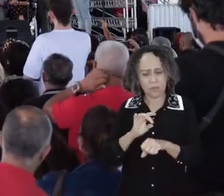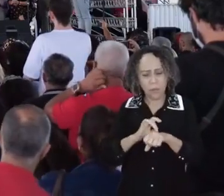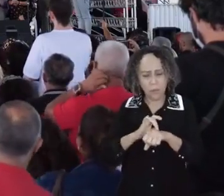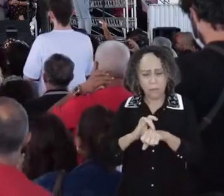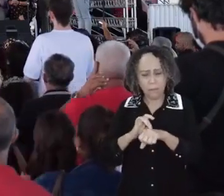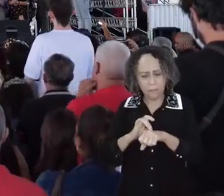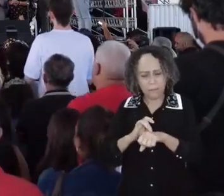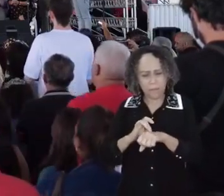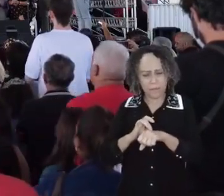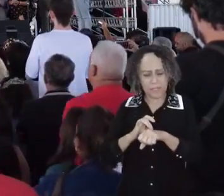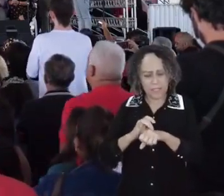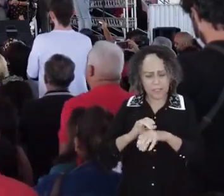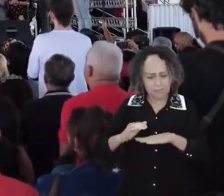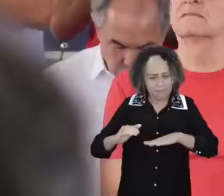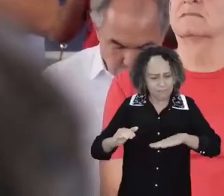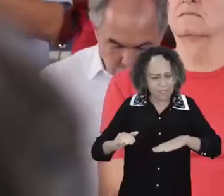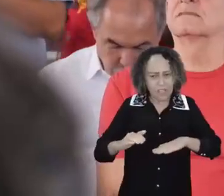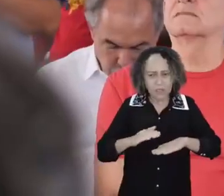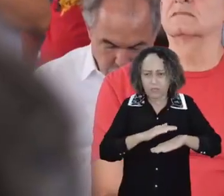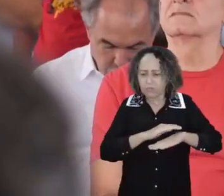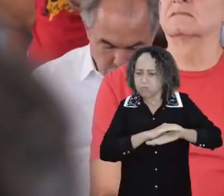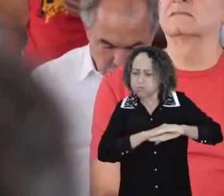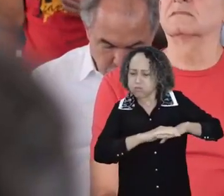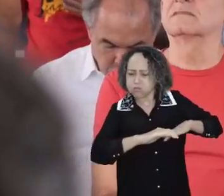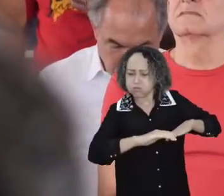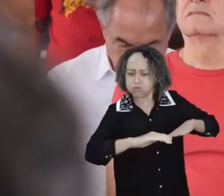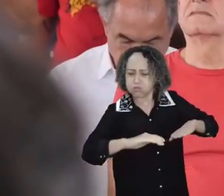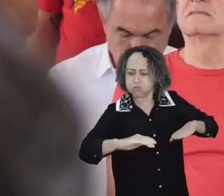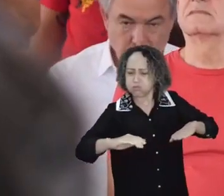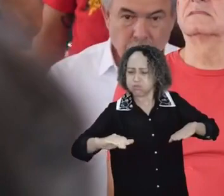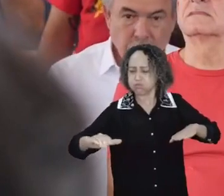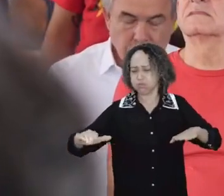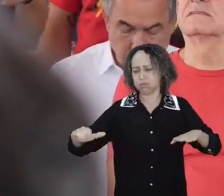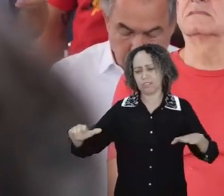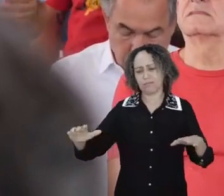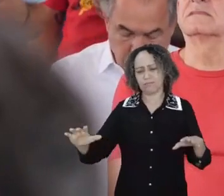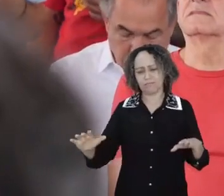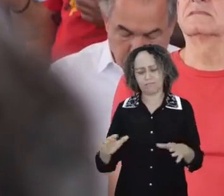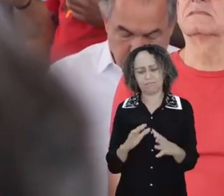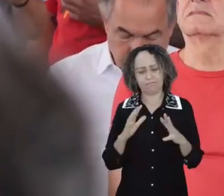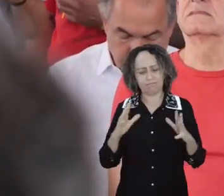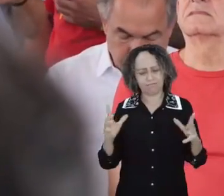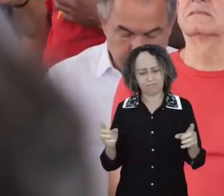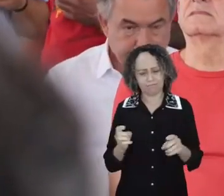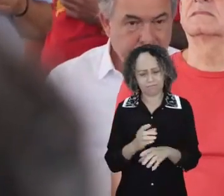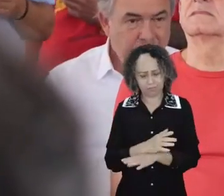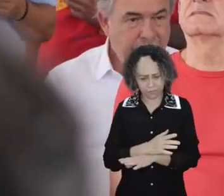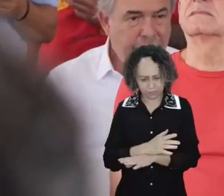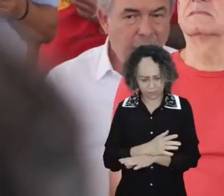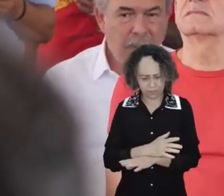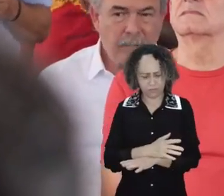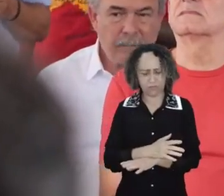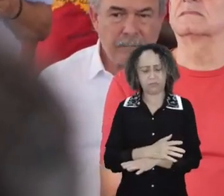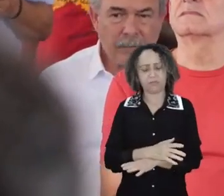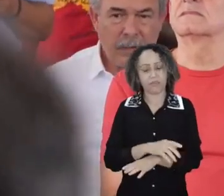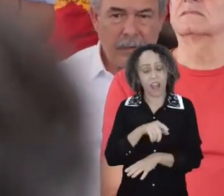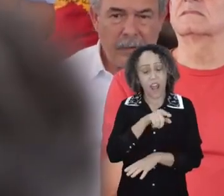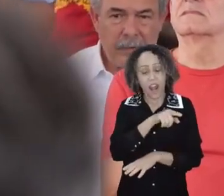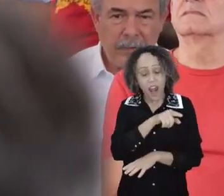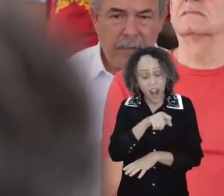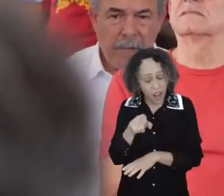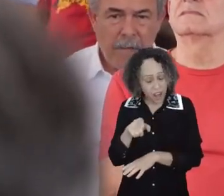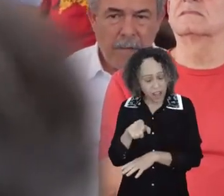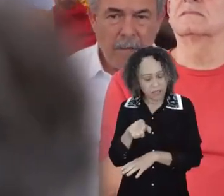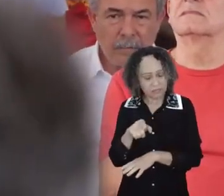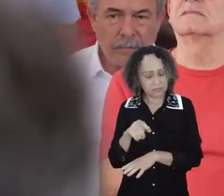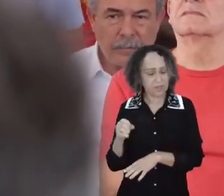250. Não foi só lá, não. Lá também. Mas lá é uma cena muito, muito importante.